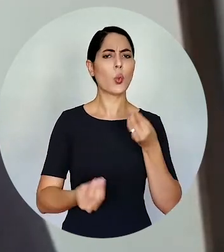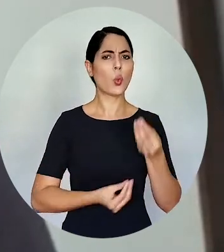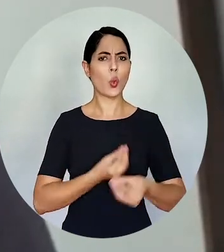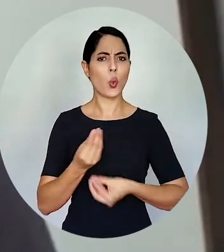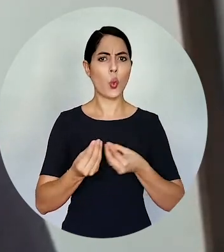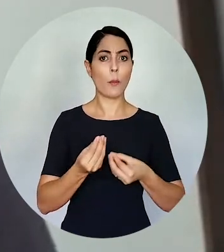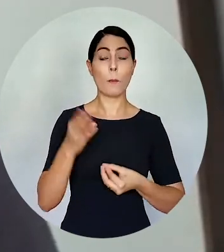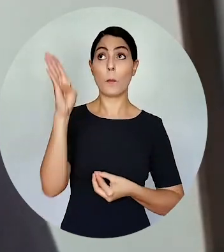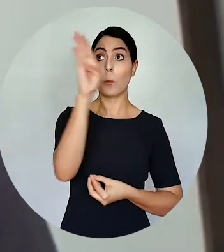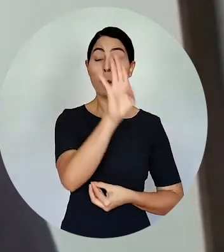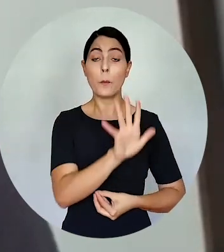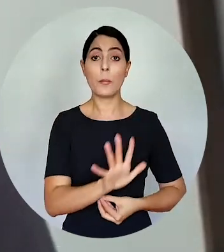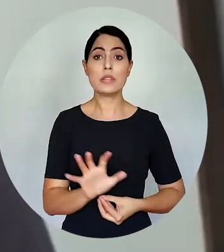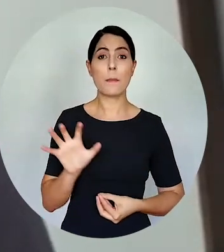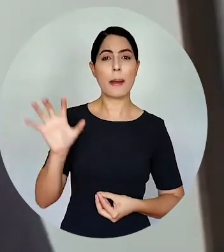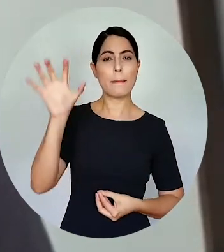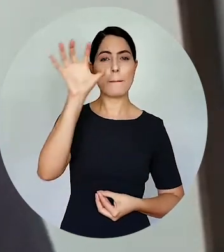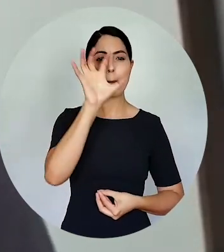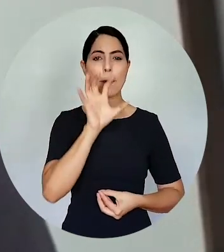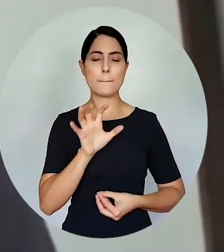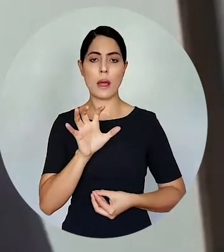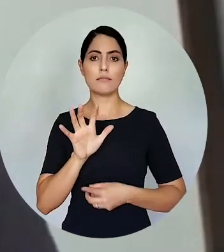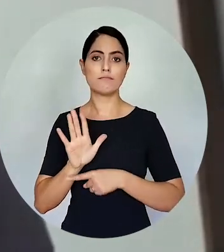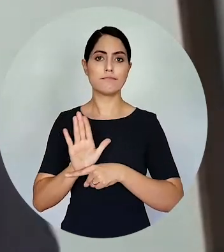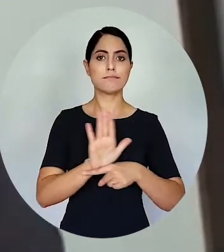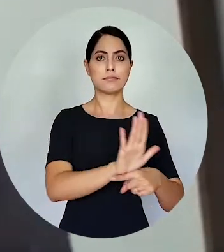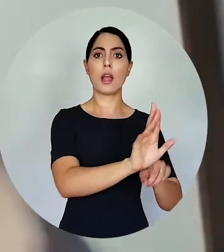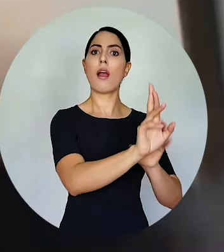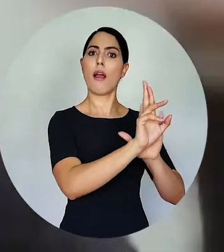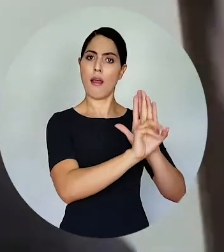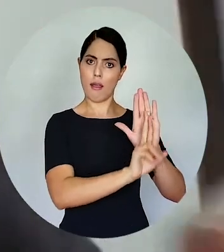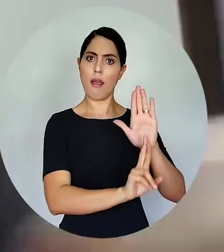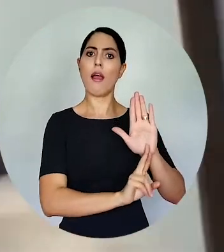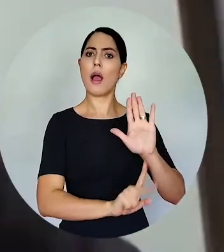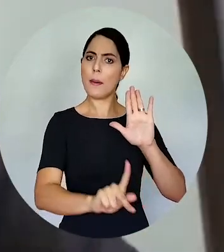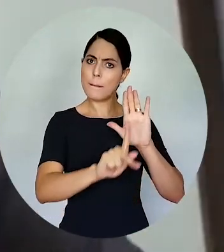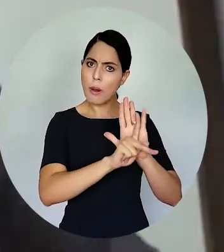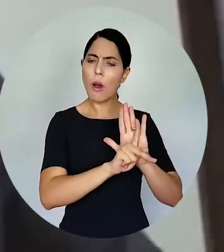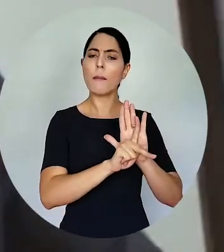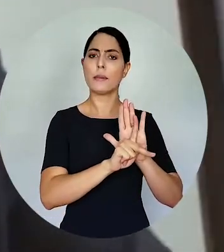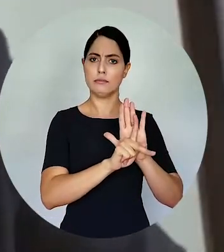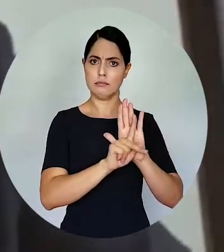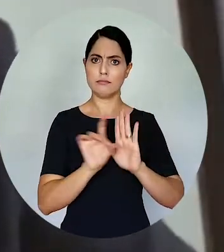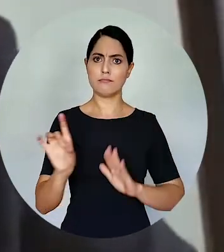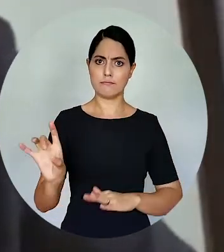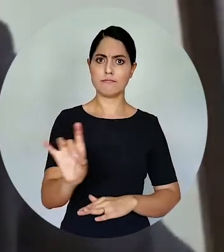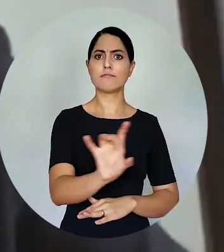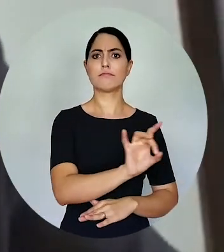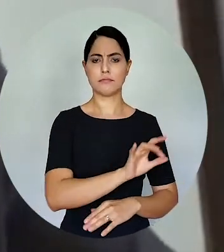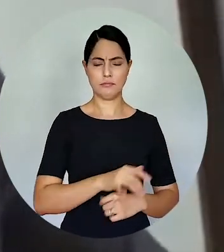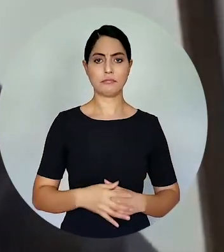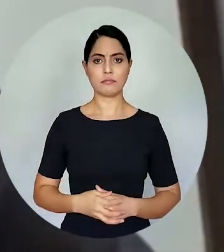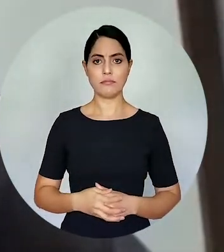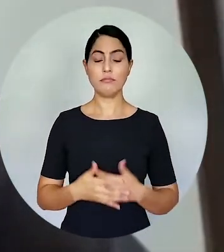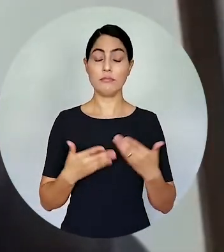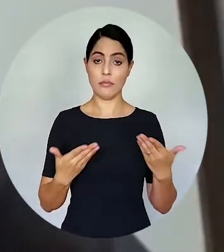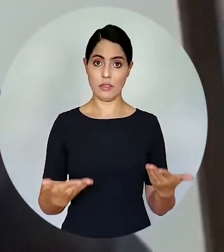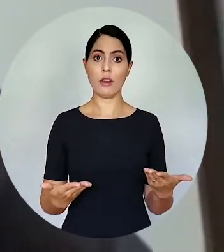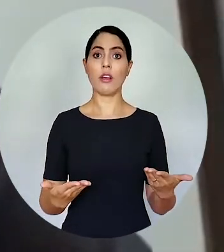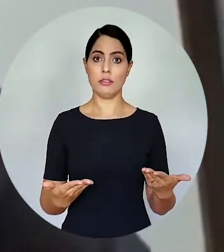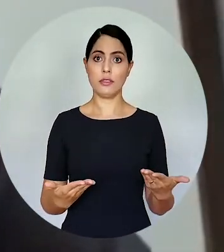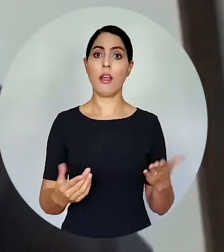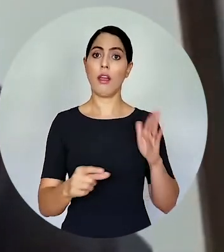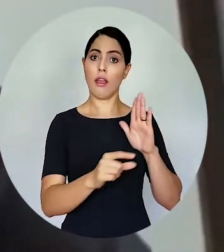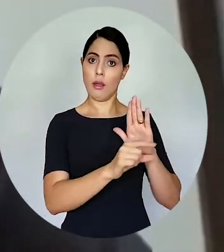entes federativos na elaboração de normas específicas para cada um deles. Então, aqui